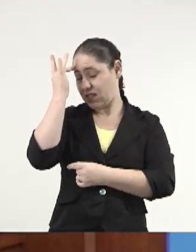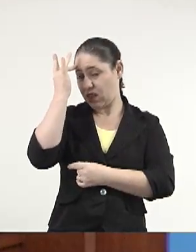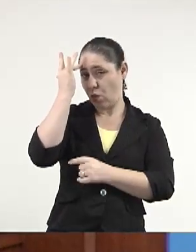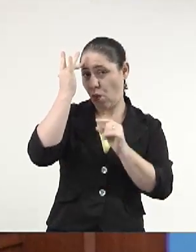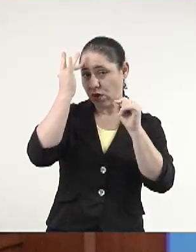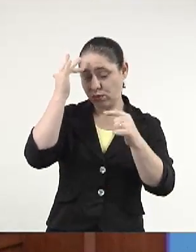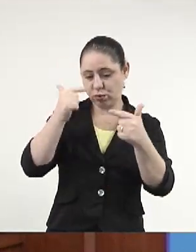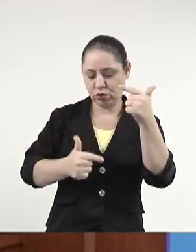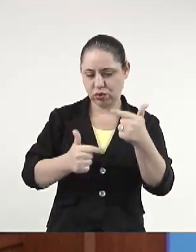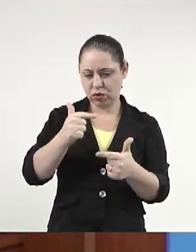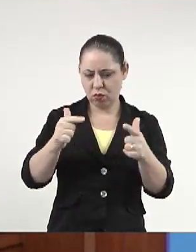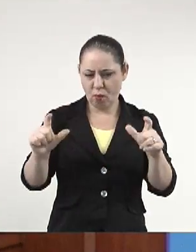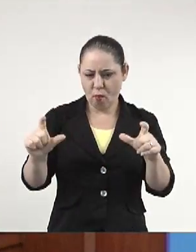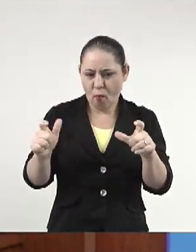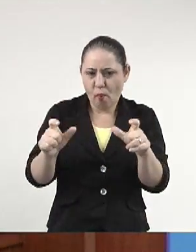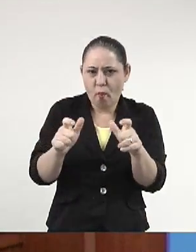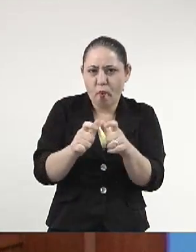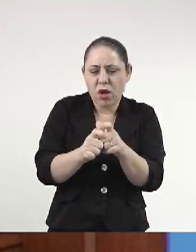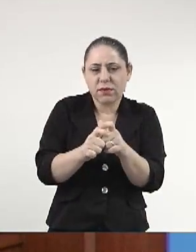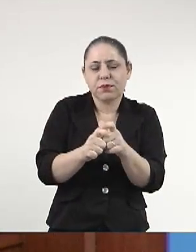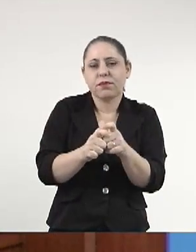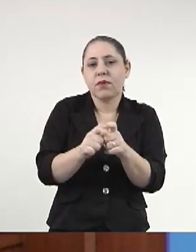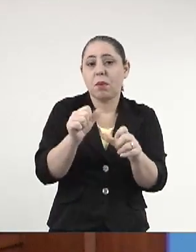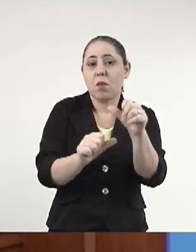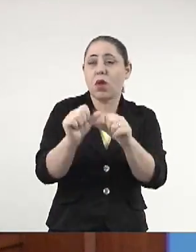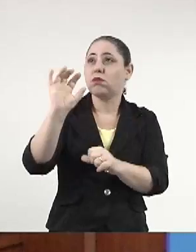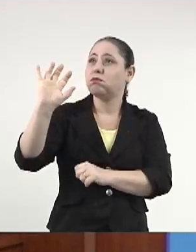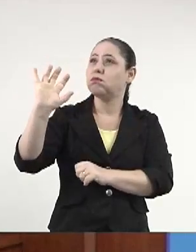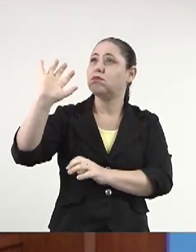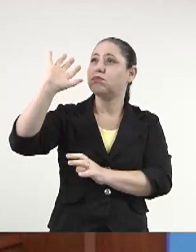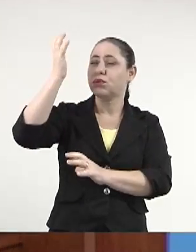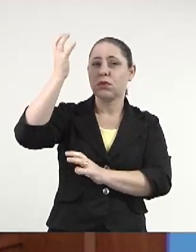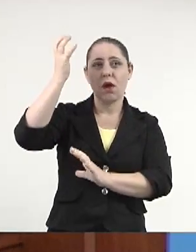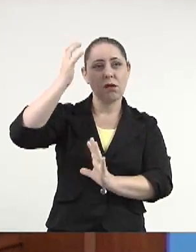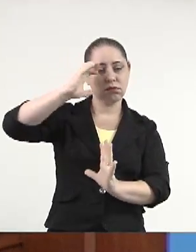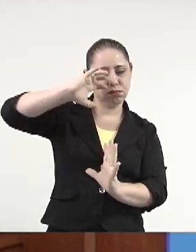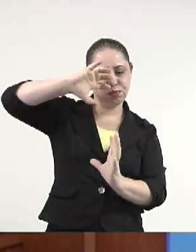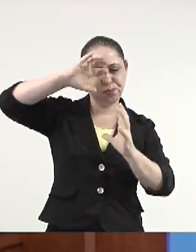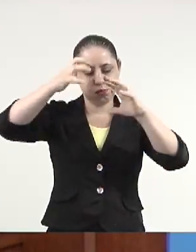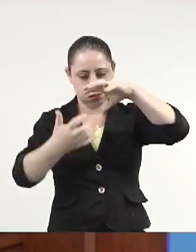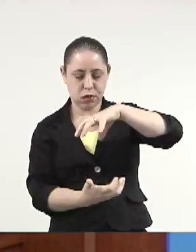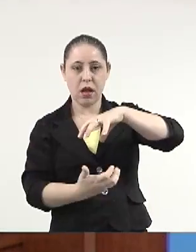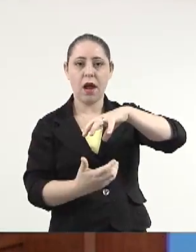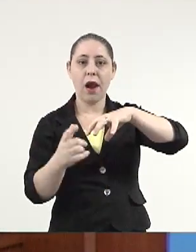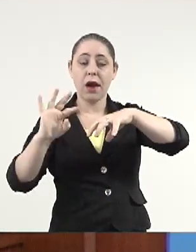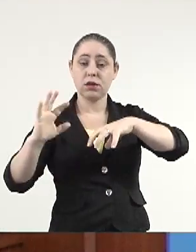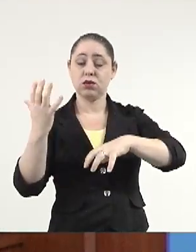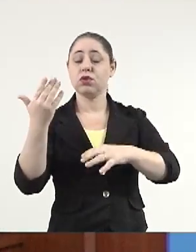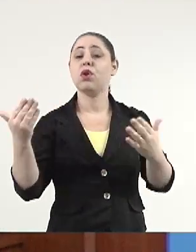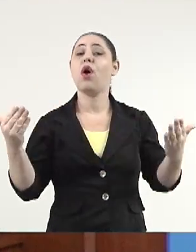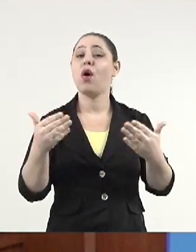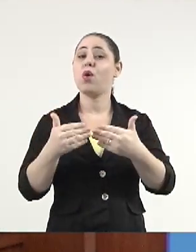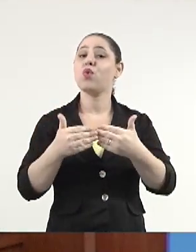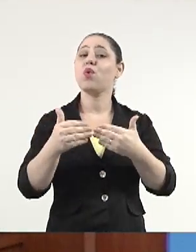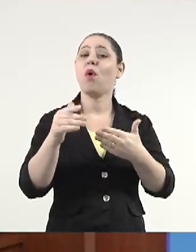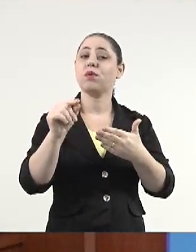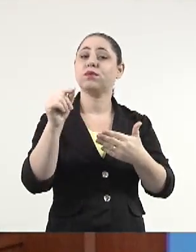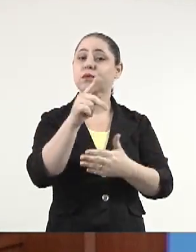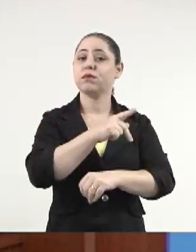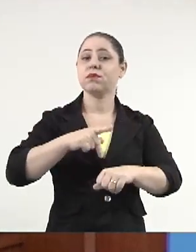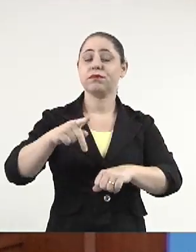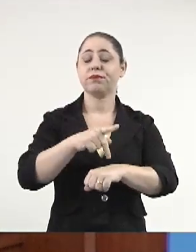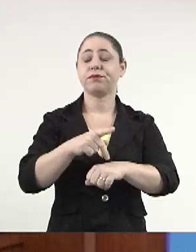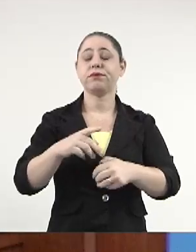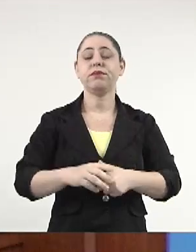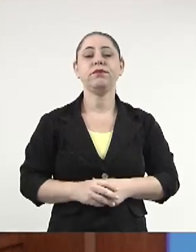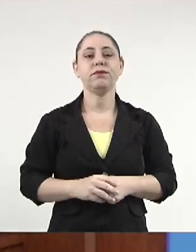políticas mitigatórias das mudanças climáticas, dos eventos extremos que estão acontecendo no